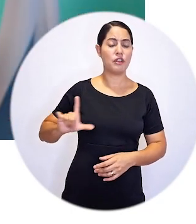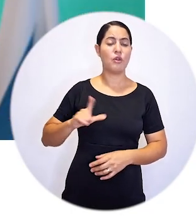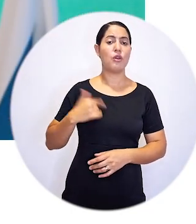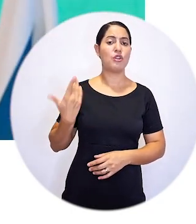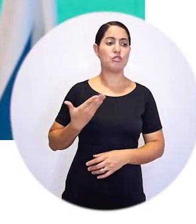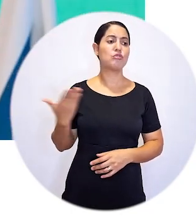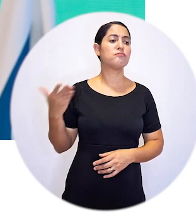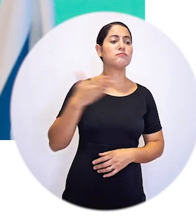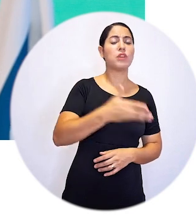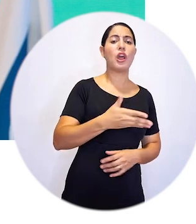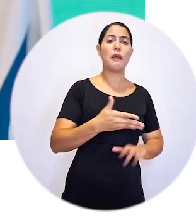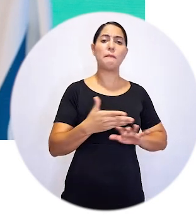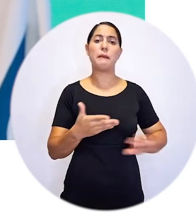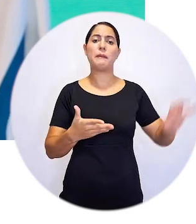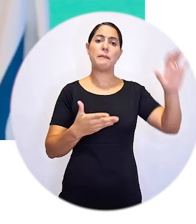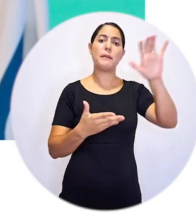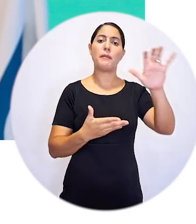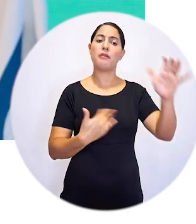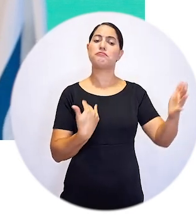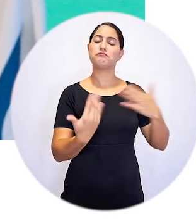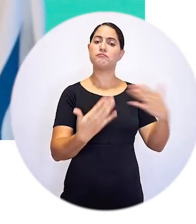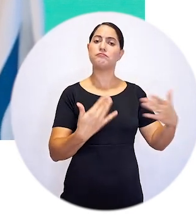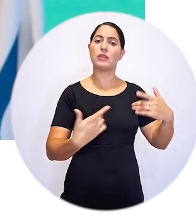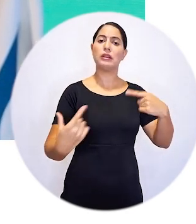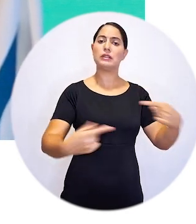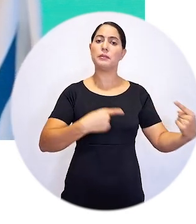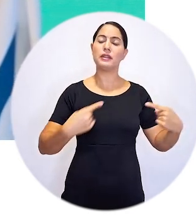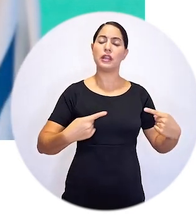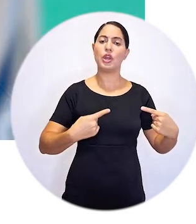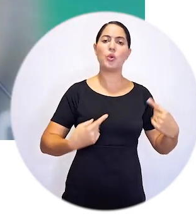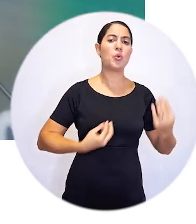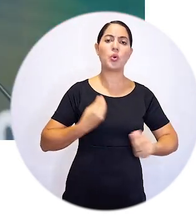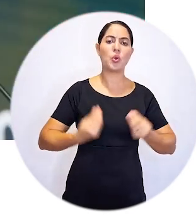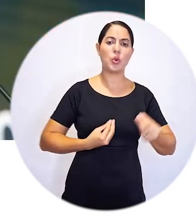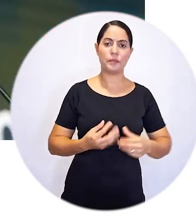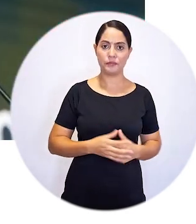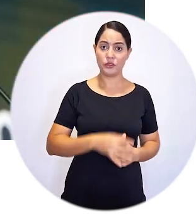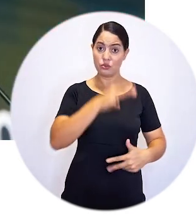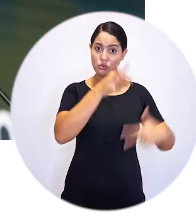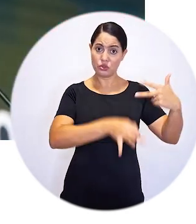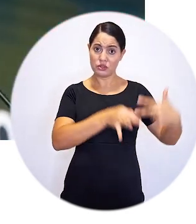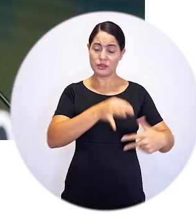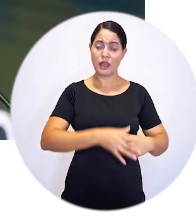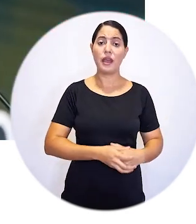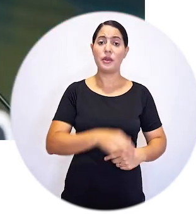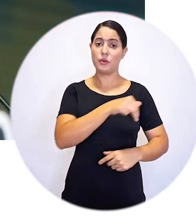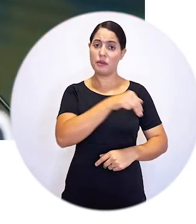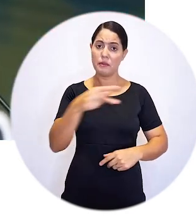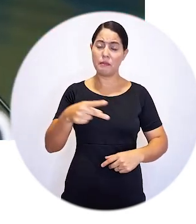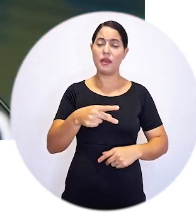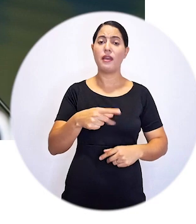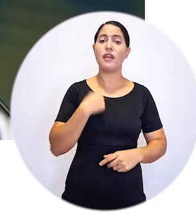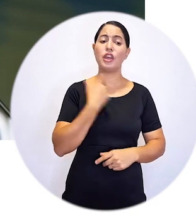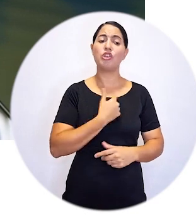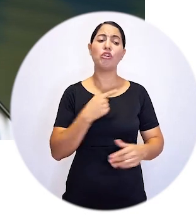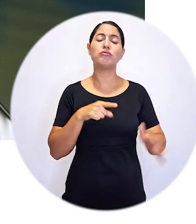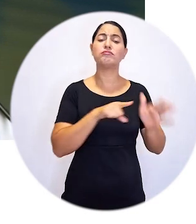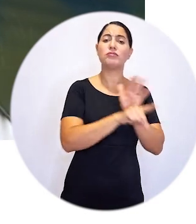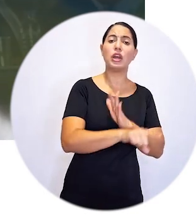para debater com a advocacia, com a magistratura, com o Ministério Público, o